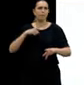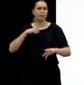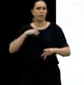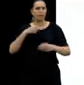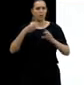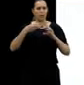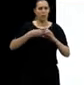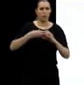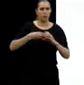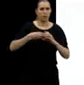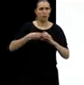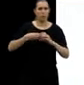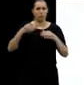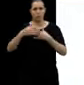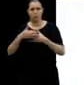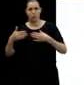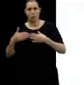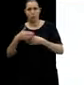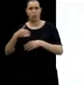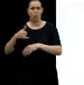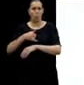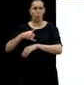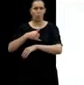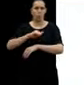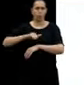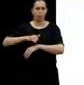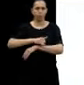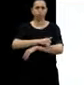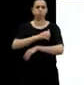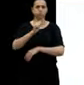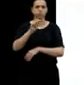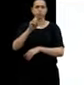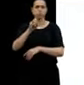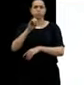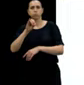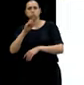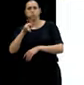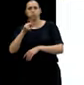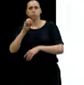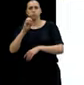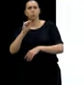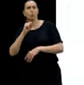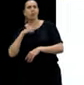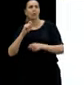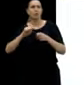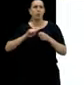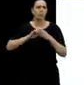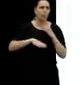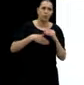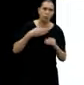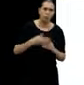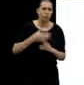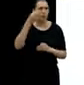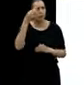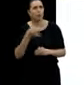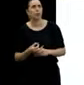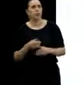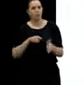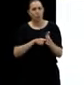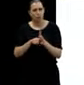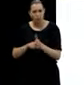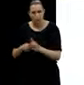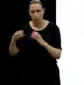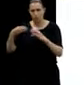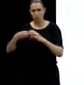uma célula do tecido adiposo. Olha só que legal. Feito tudo isso, bom, eu tenho certeza que eu estou trabalhando com